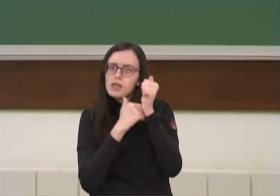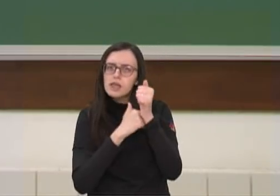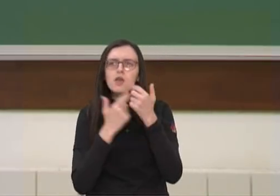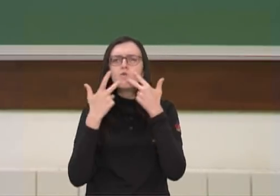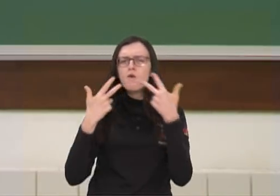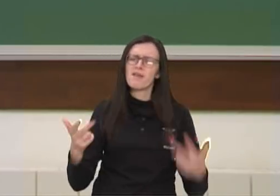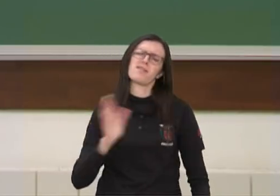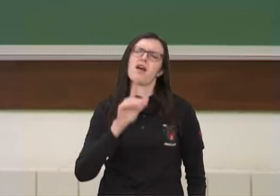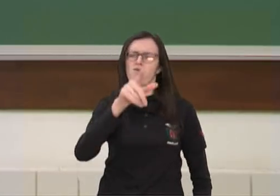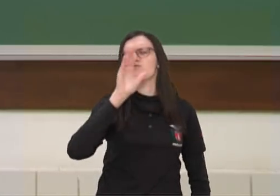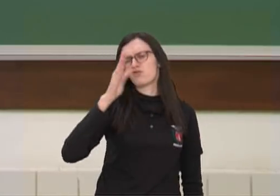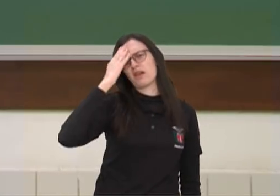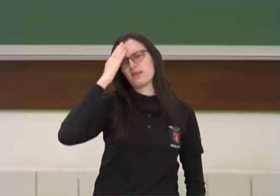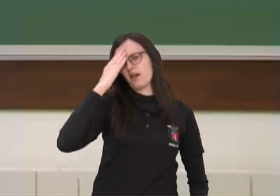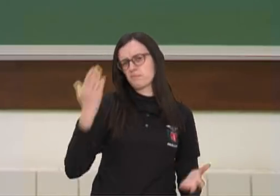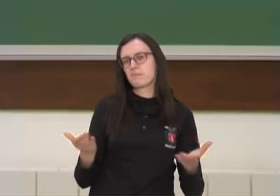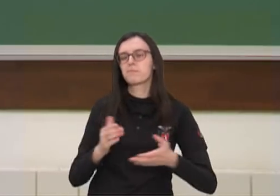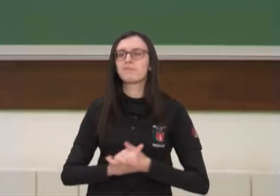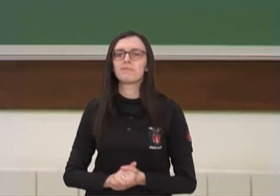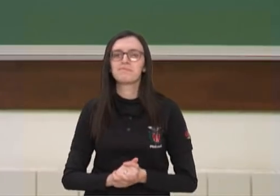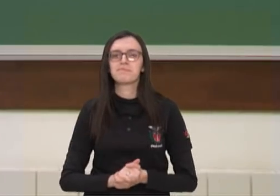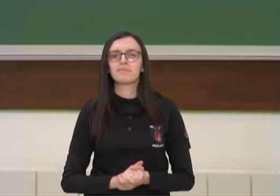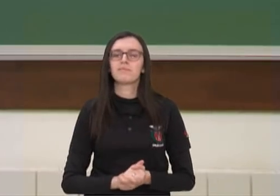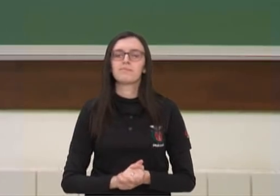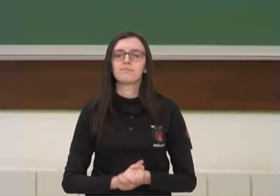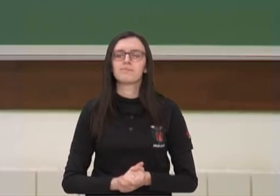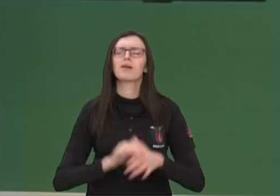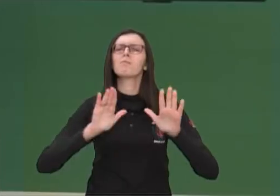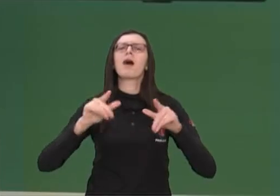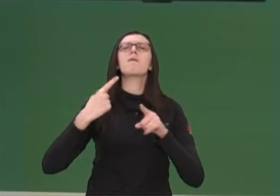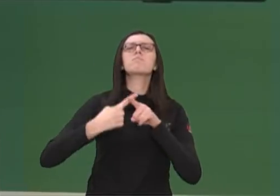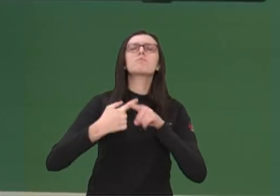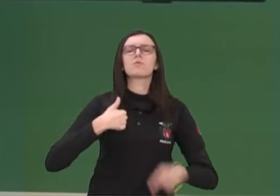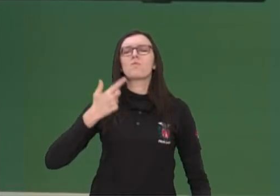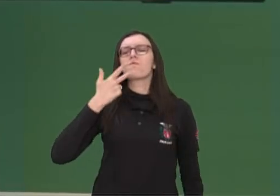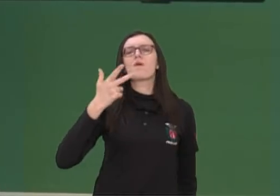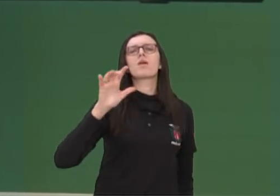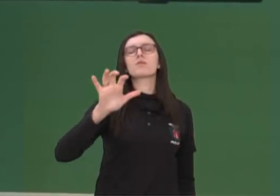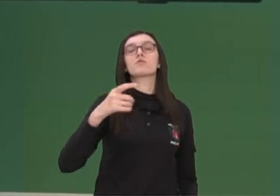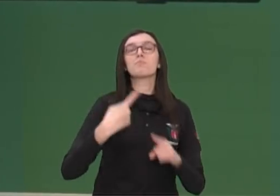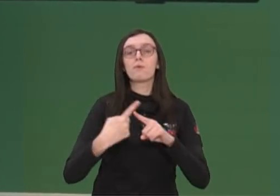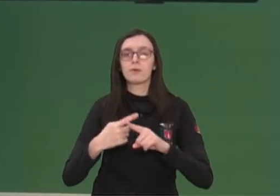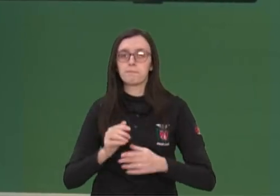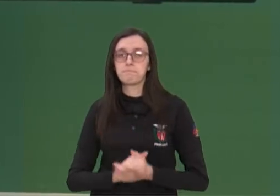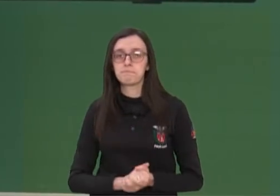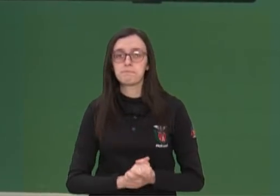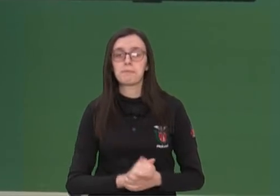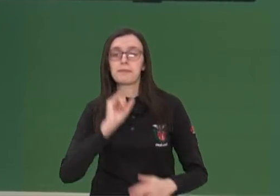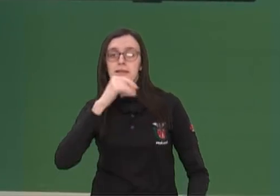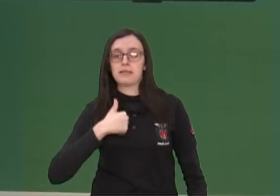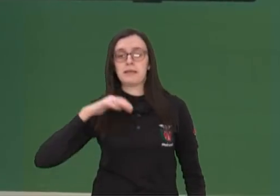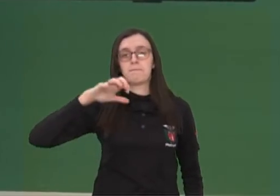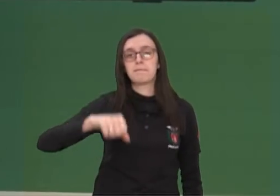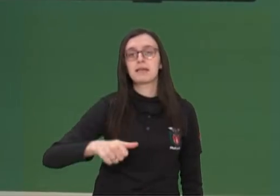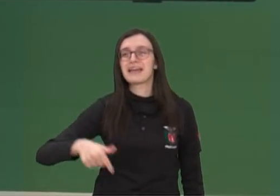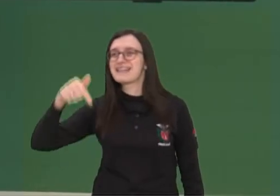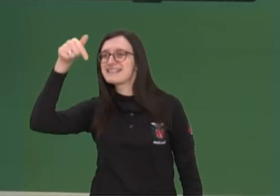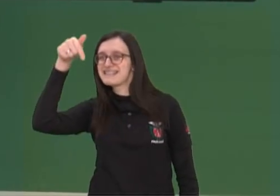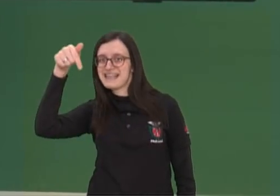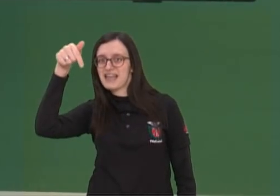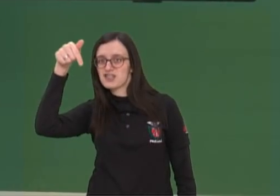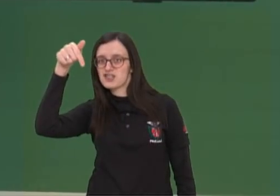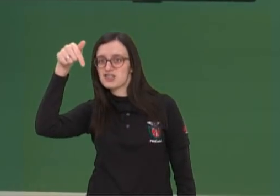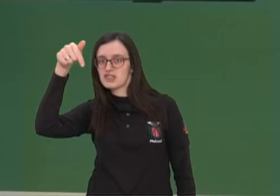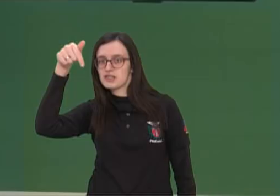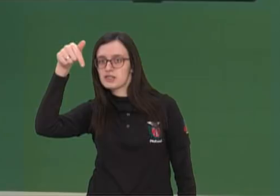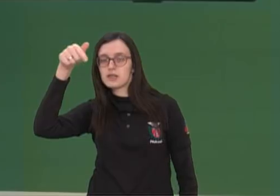para vocês. Muito bem. Então, mas por que eu estou falando isso? Ó, se eu pegar 7 unidades mais uma